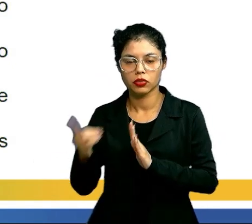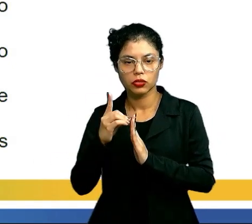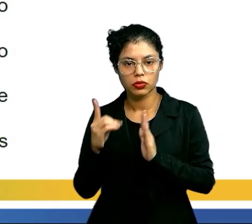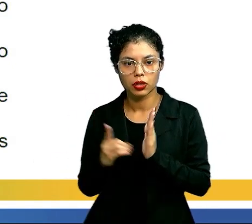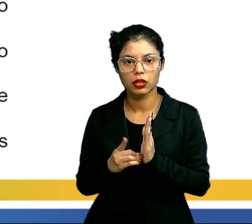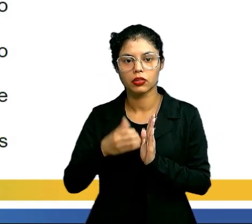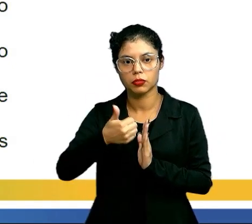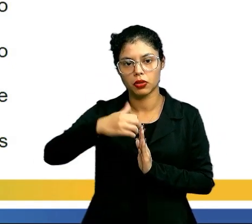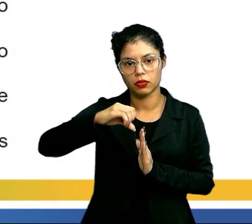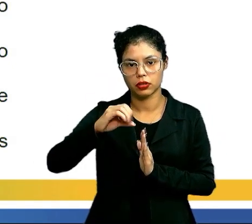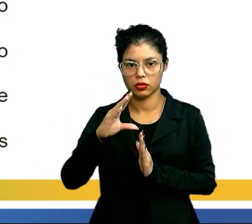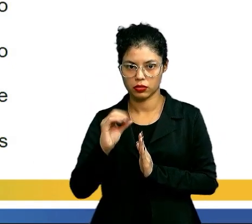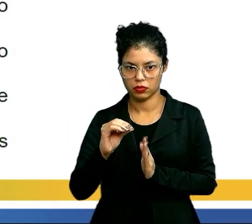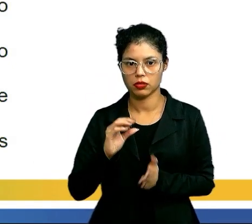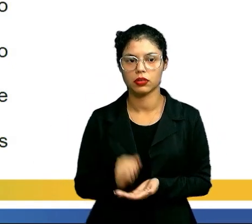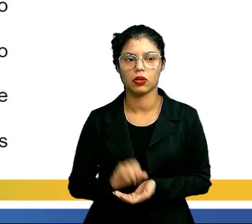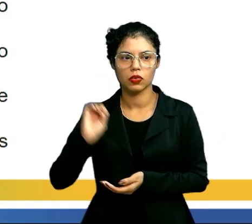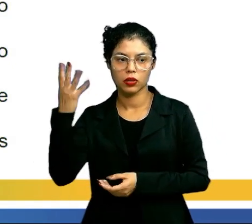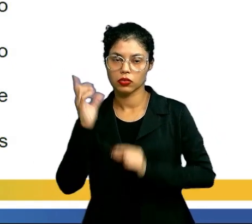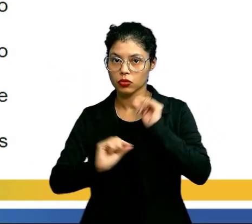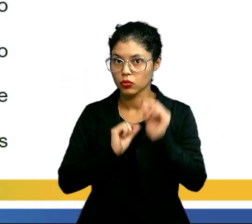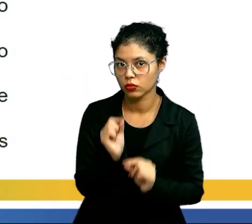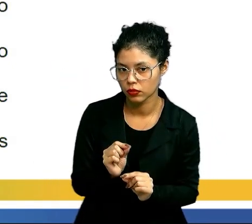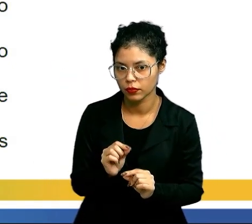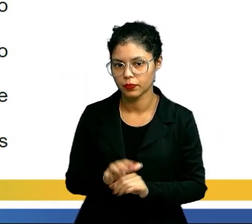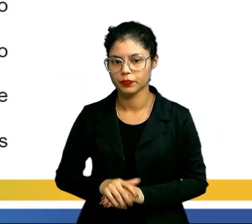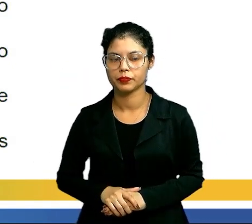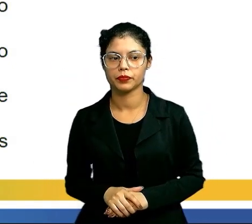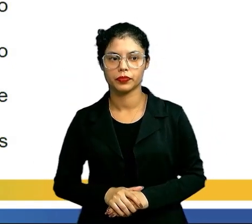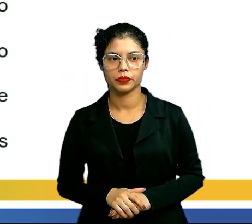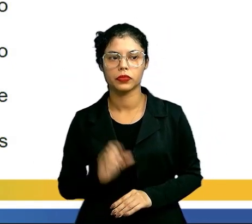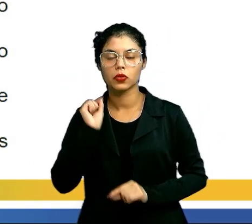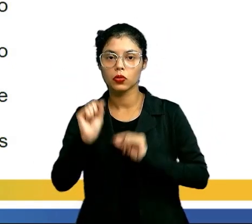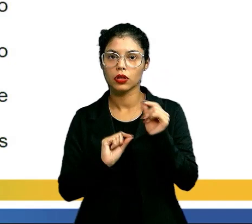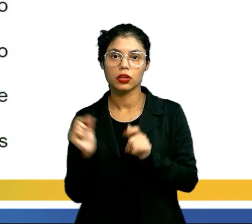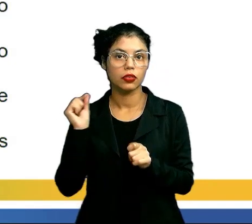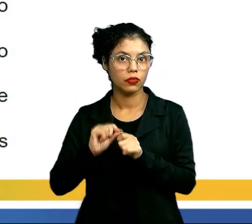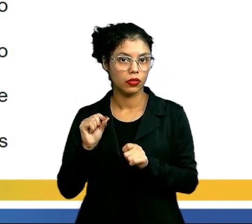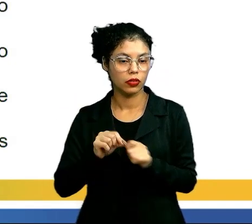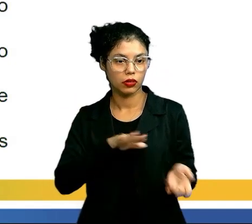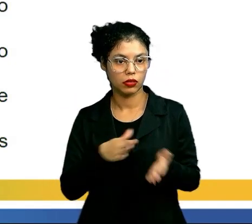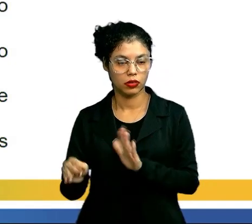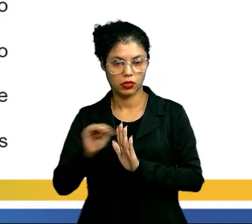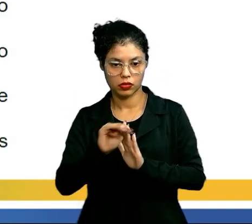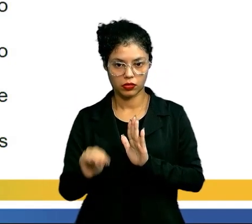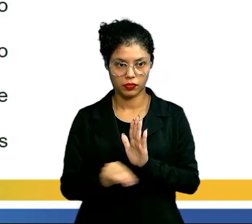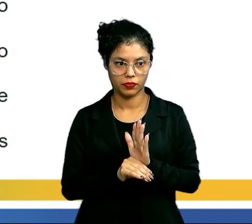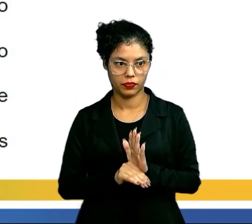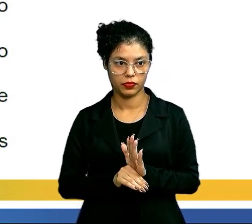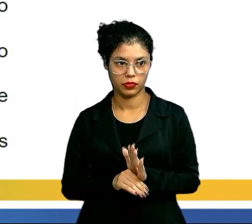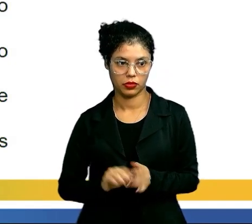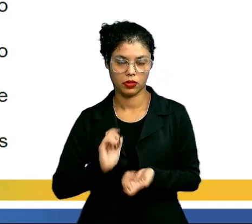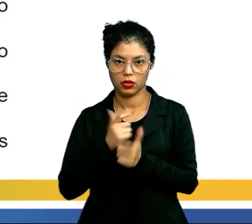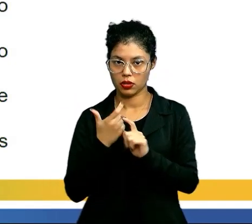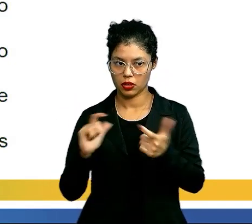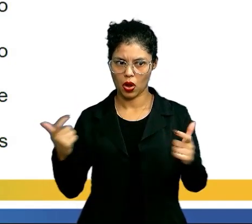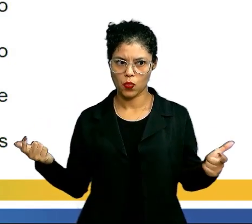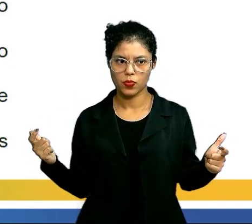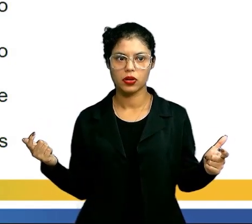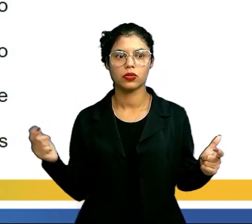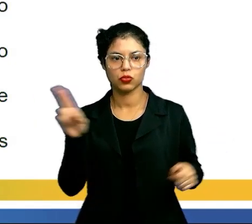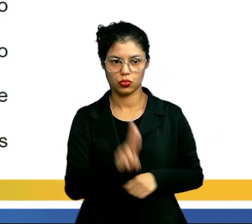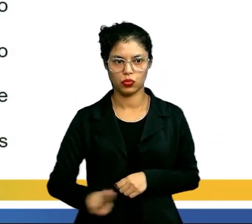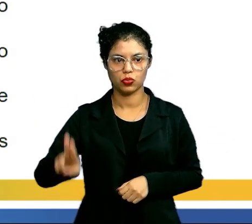a partir da década de 1990 é decorrente de quê? O que fez essa taxa cair? Alternativa A,